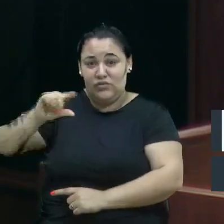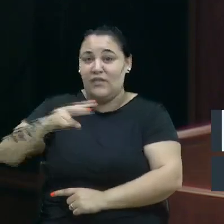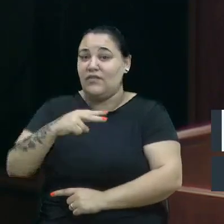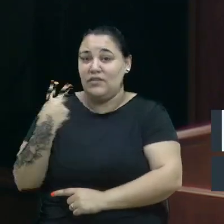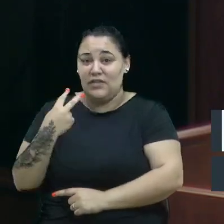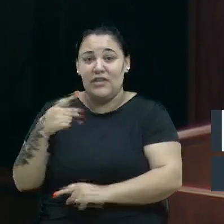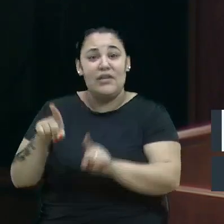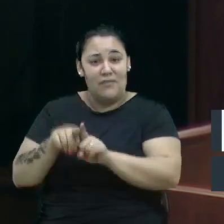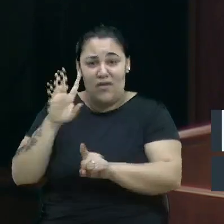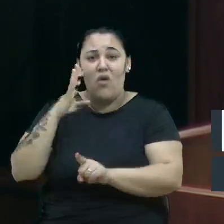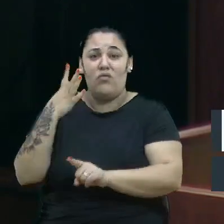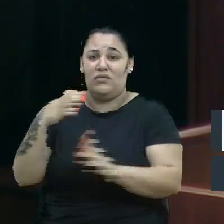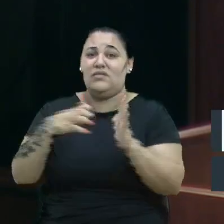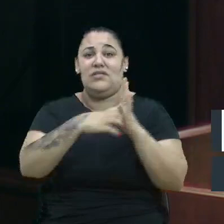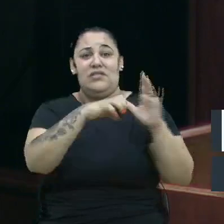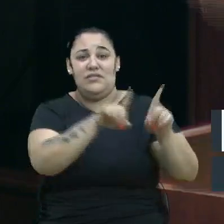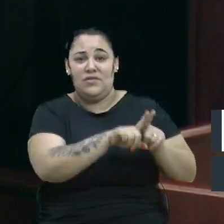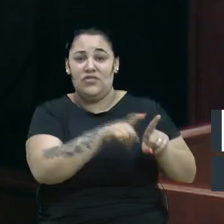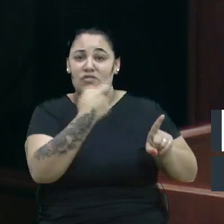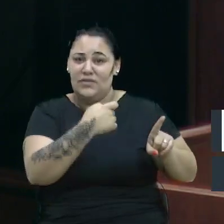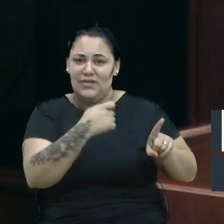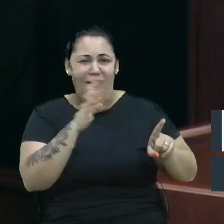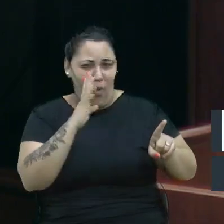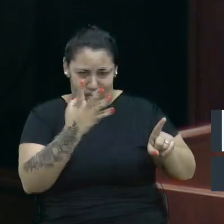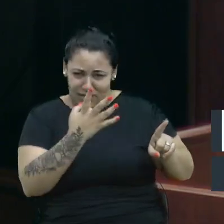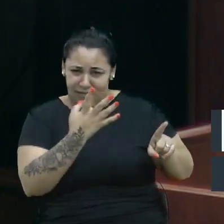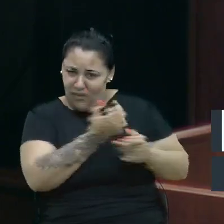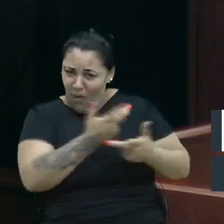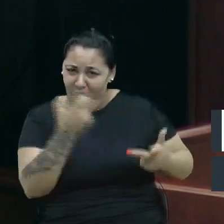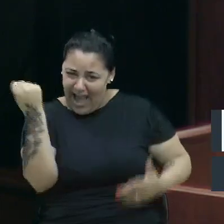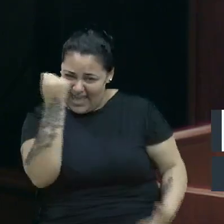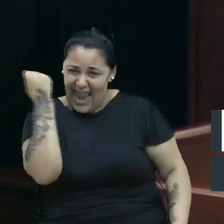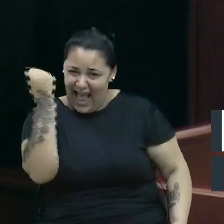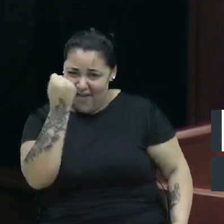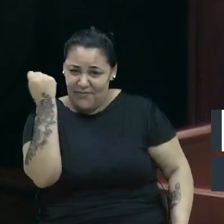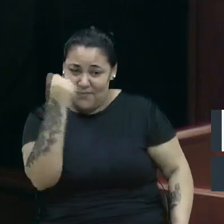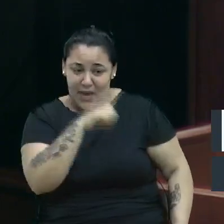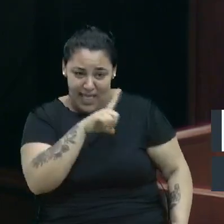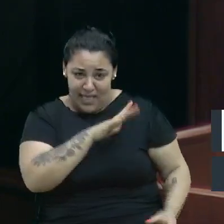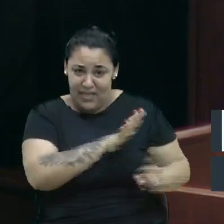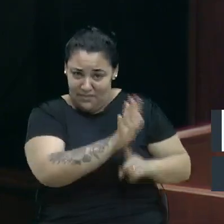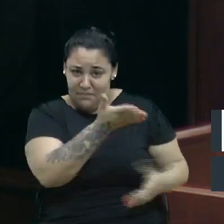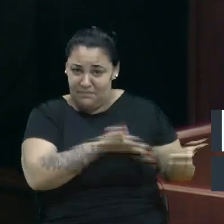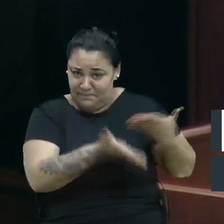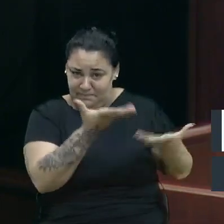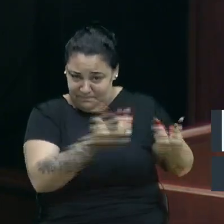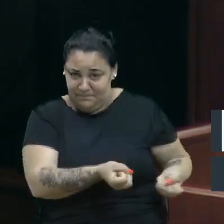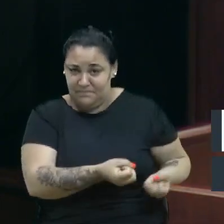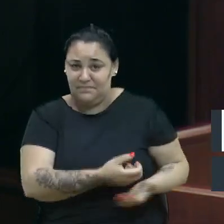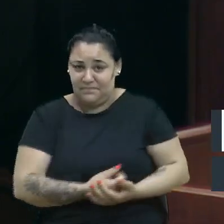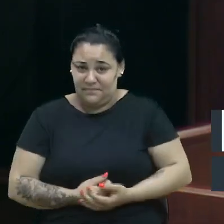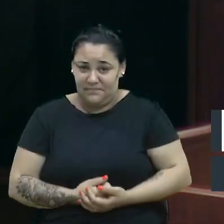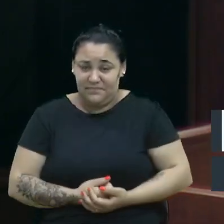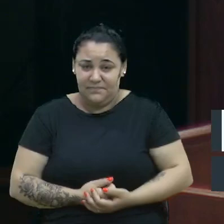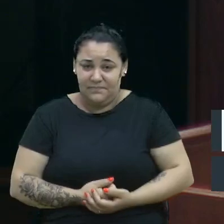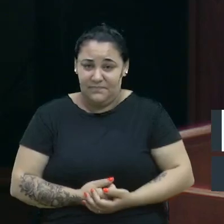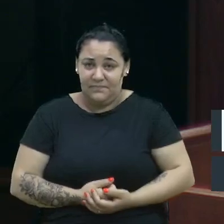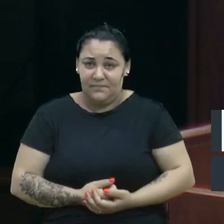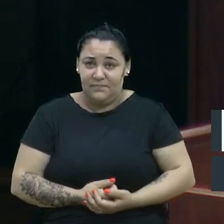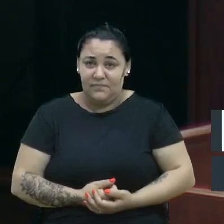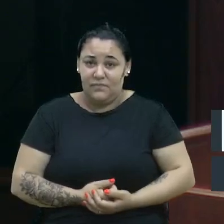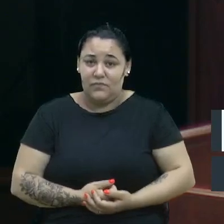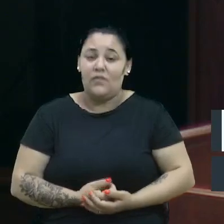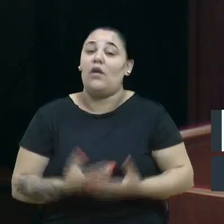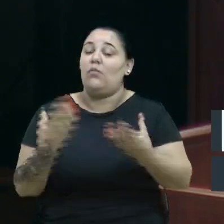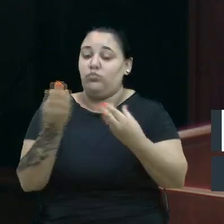o quê? Que aconteça coisas mais graves para a gente ter as nossas demandas respondidas? Então essa é uma coisa